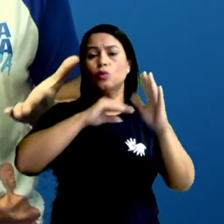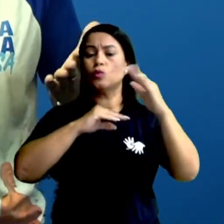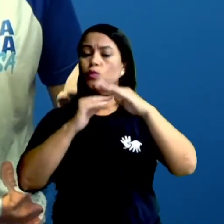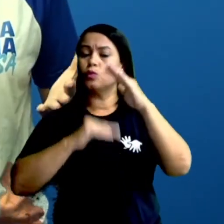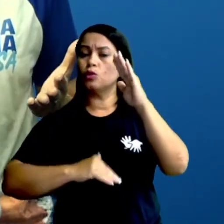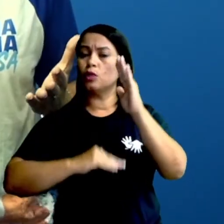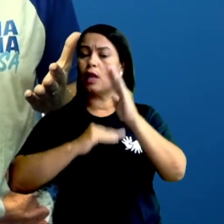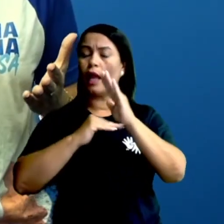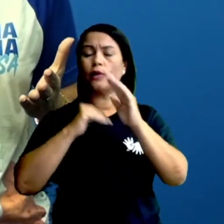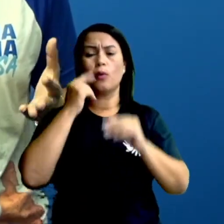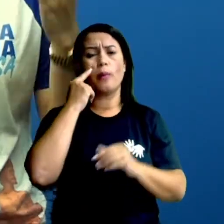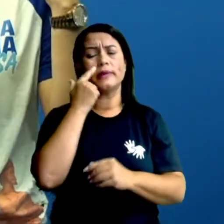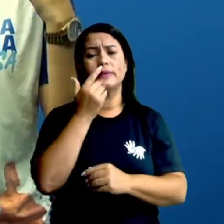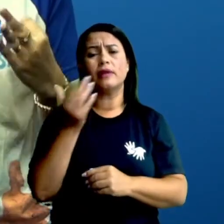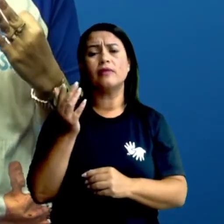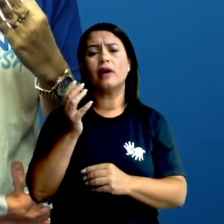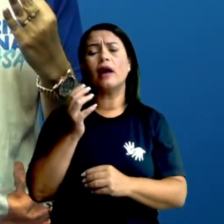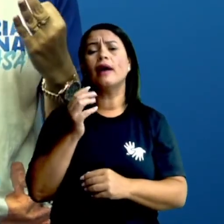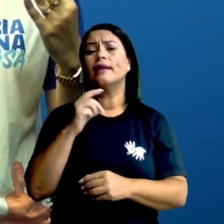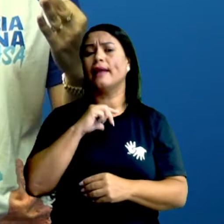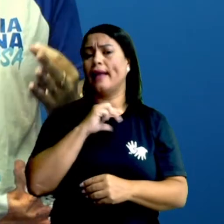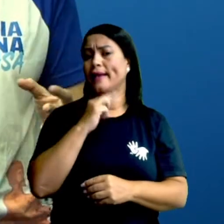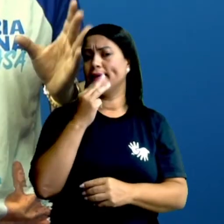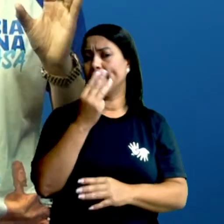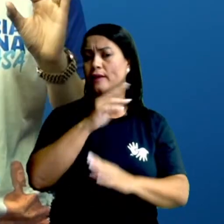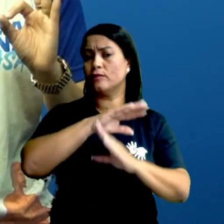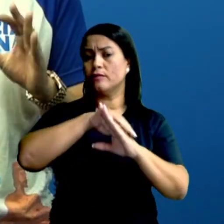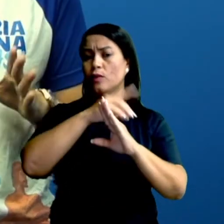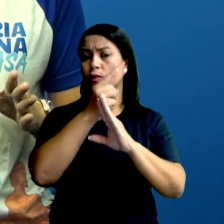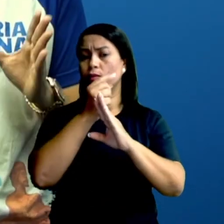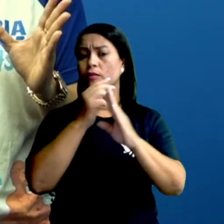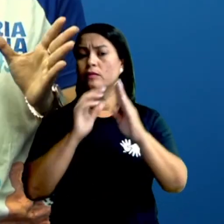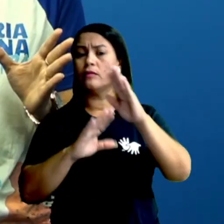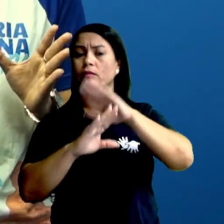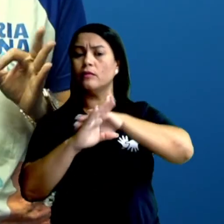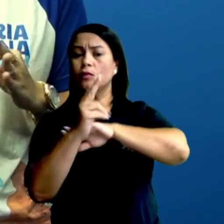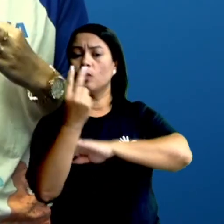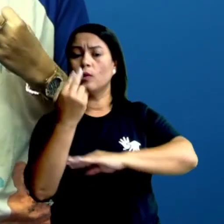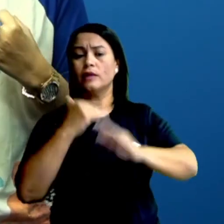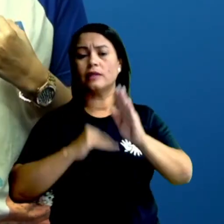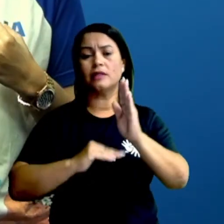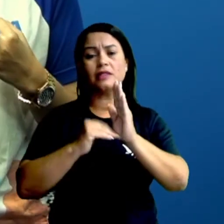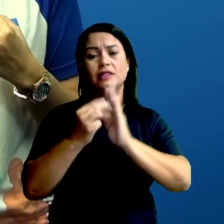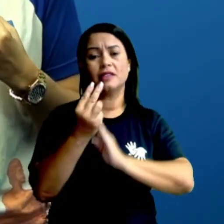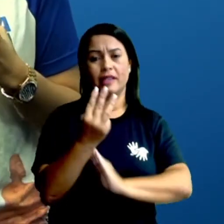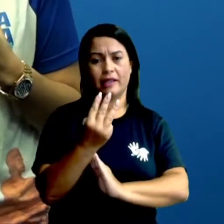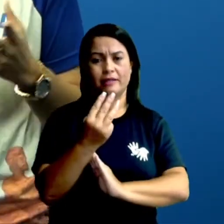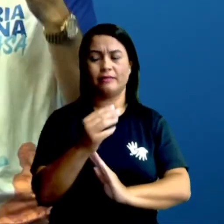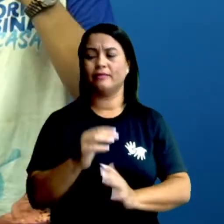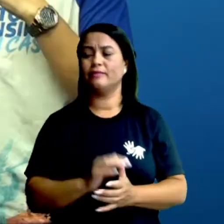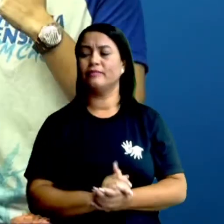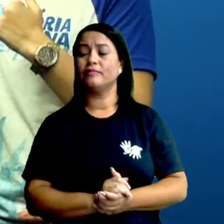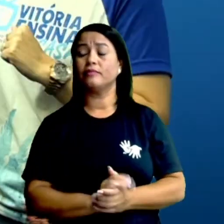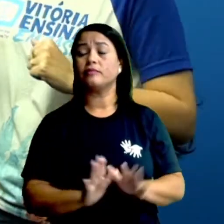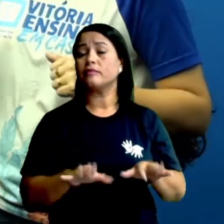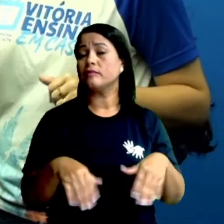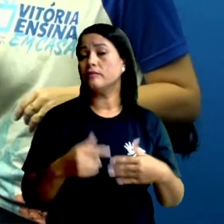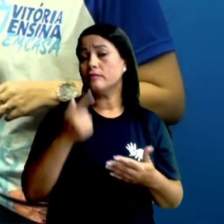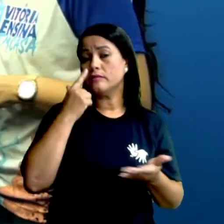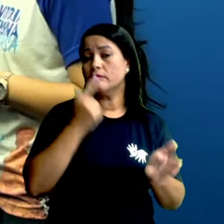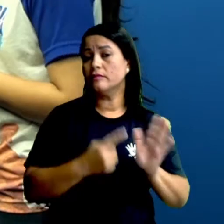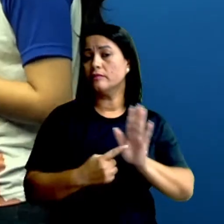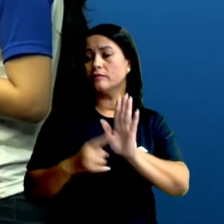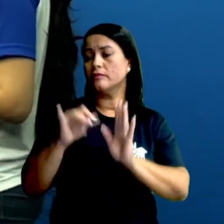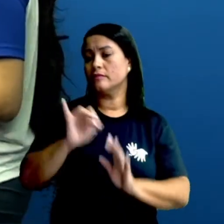no caso do triângulo, eu vou somar o quê? Três lados. Por quê? Porque triângulo só tem apenas o quê? Três lados, tá? Então, eu trouxe